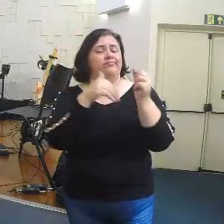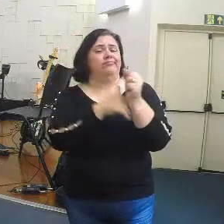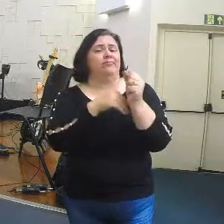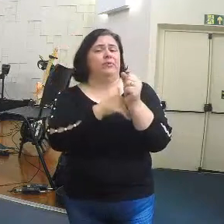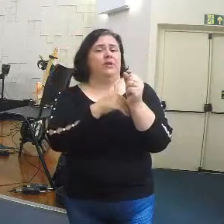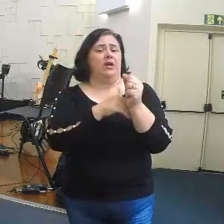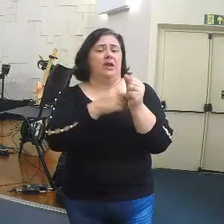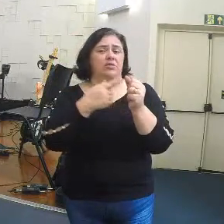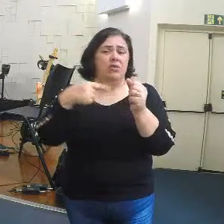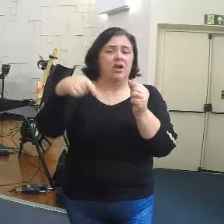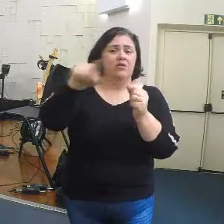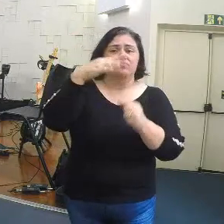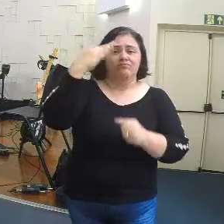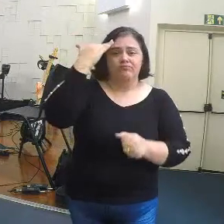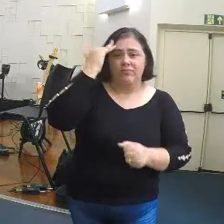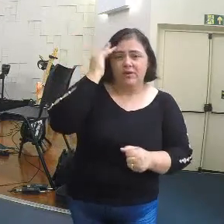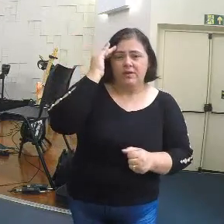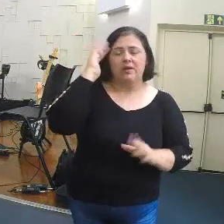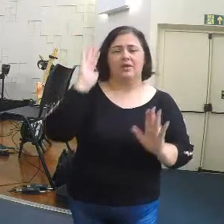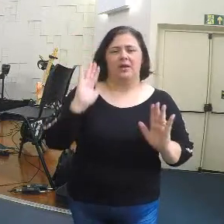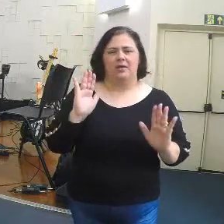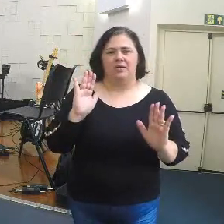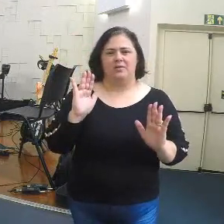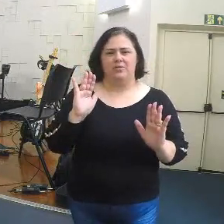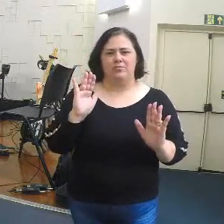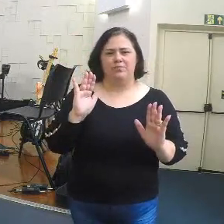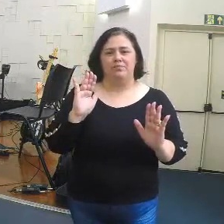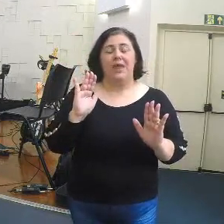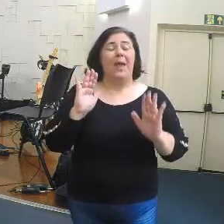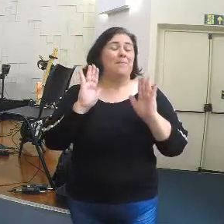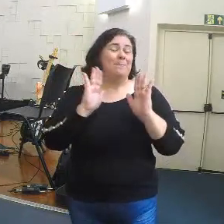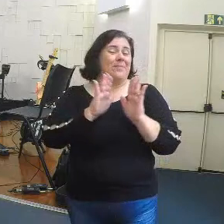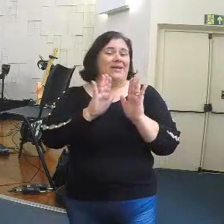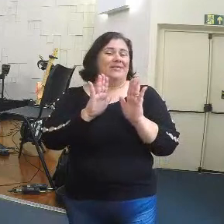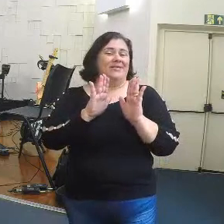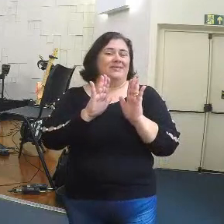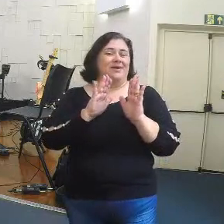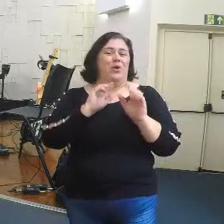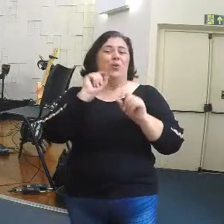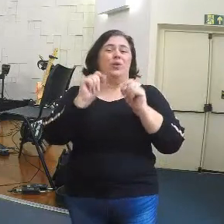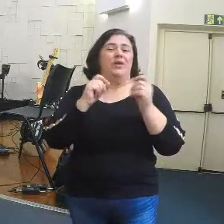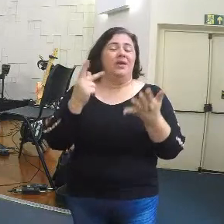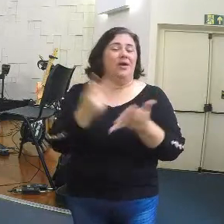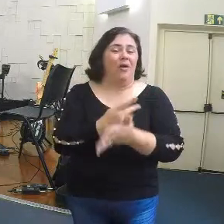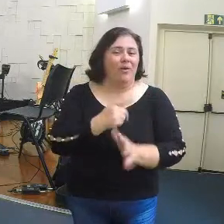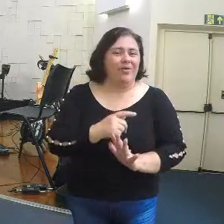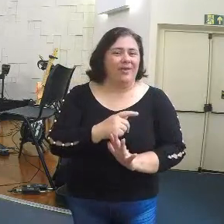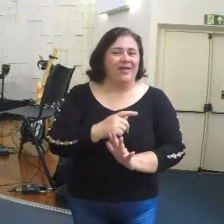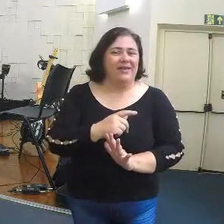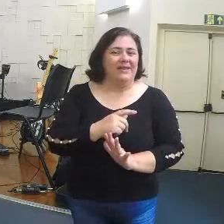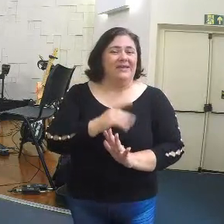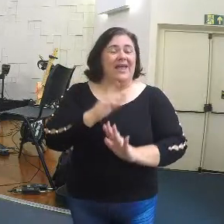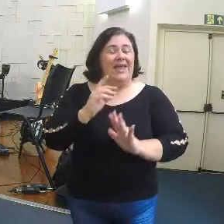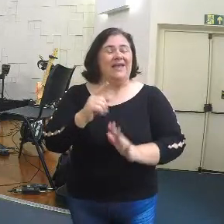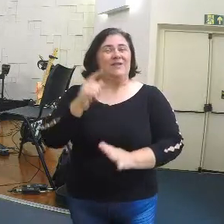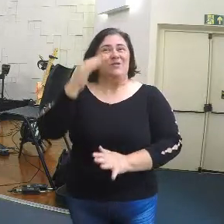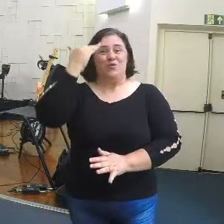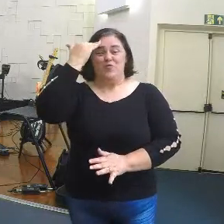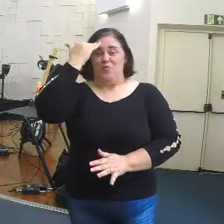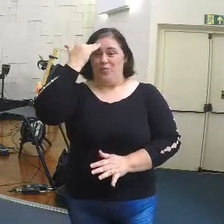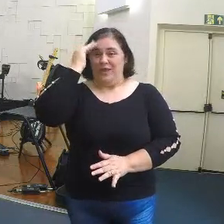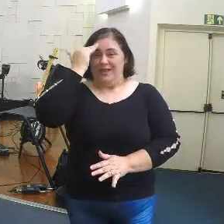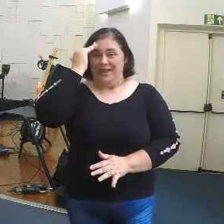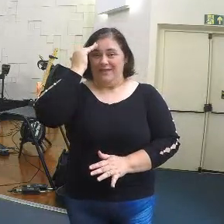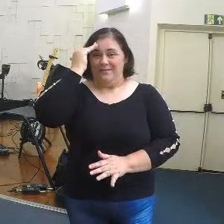compreender, até determinado ponto. A grande questão é que entre a razão e o mistério, veja bem, tem